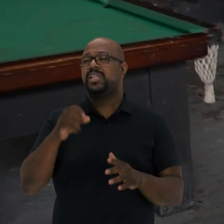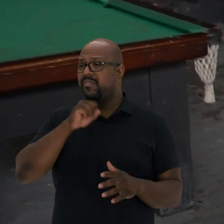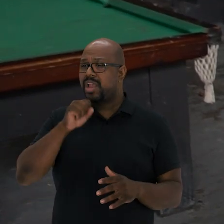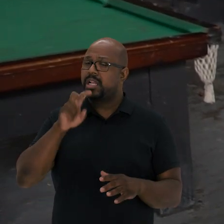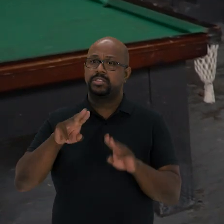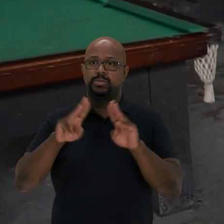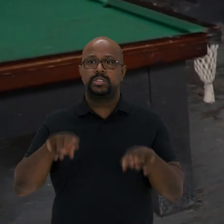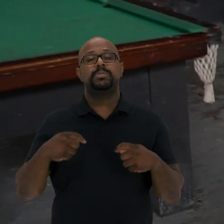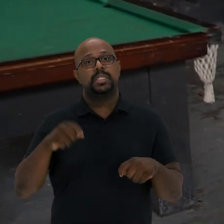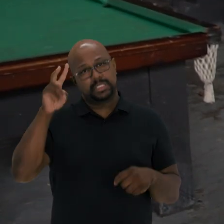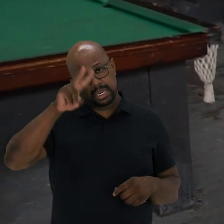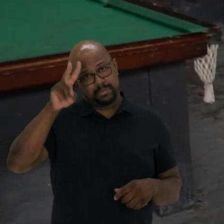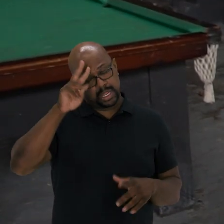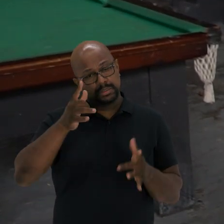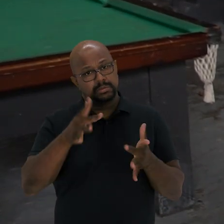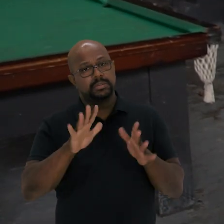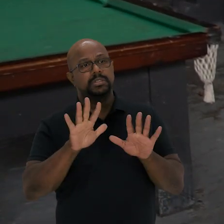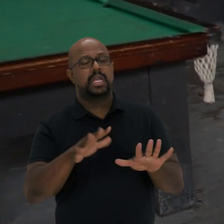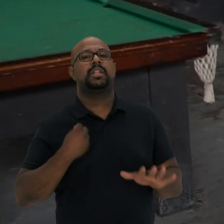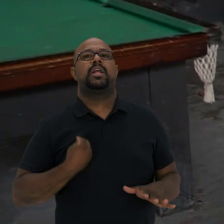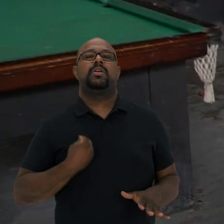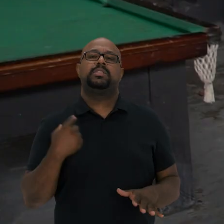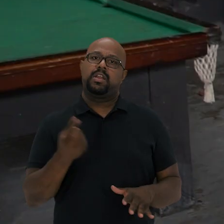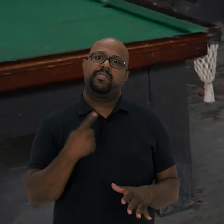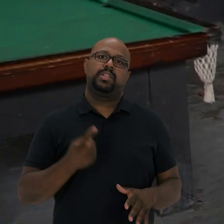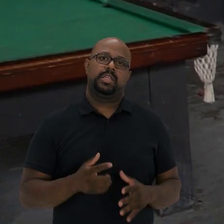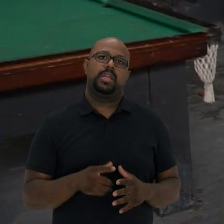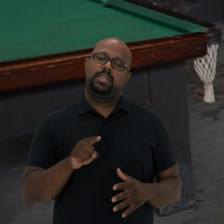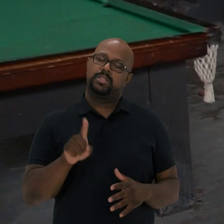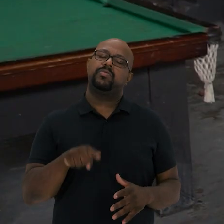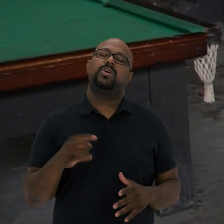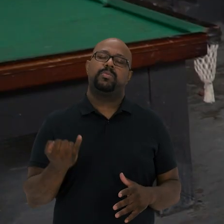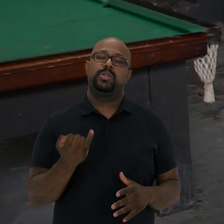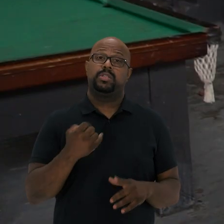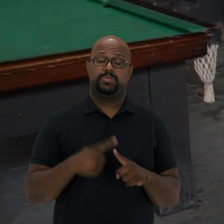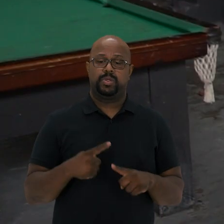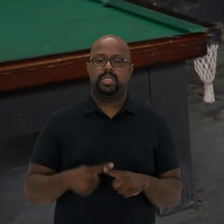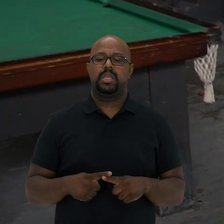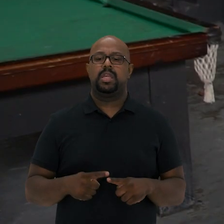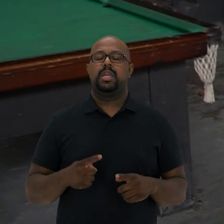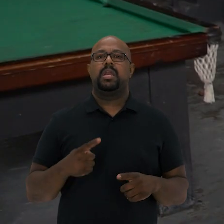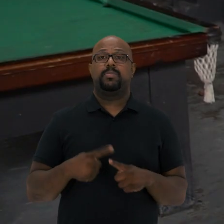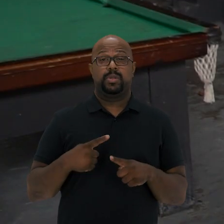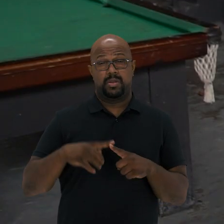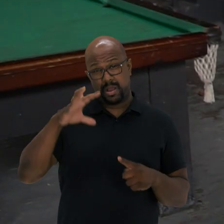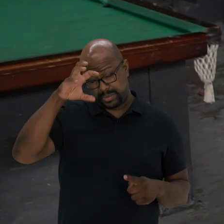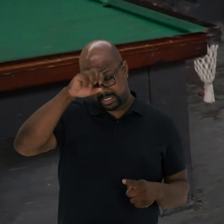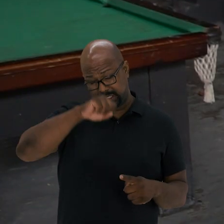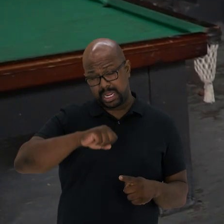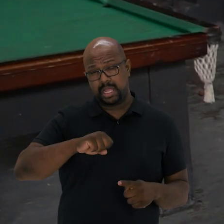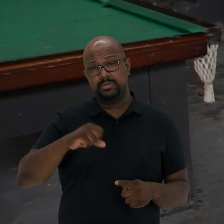museu, mas elas têm que ser lembradas, elas têm que estar presentes na nossa vida. E isso foi importante. Por quê? Porque